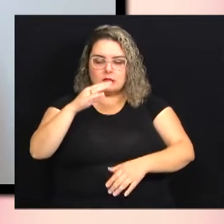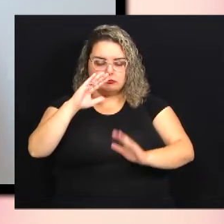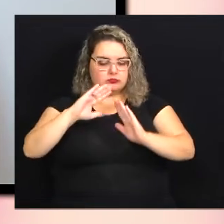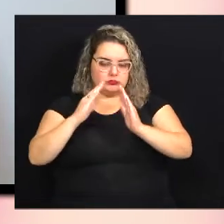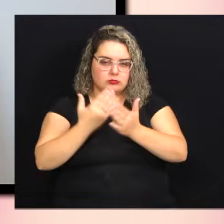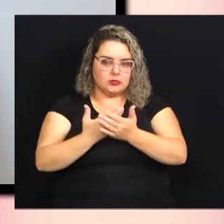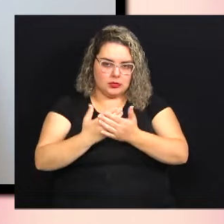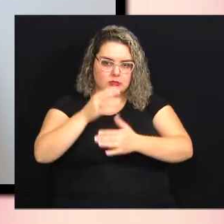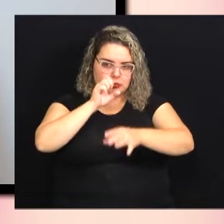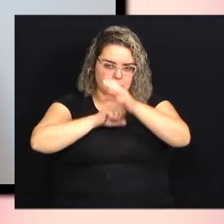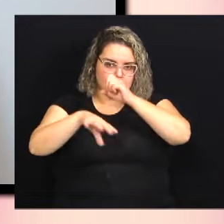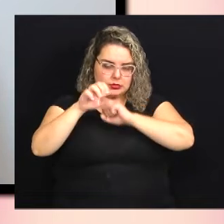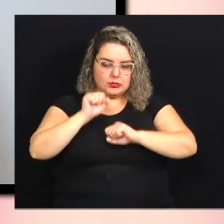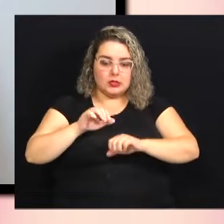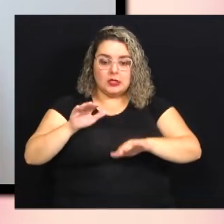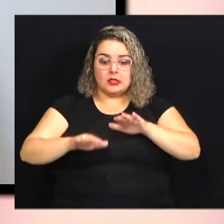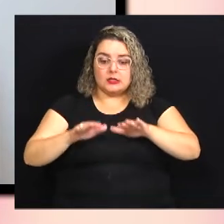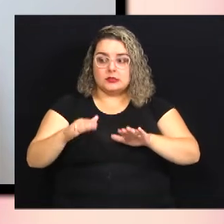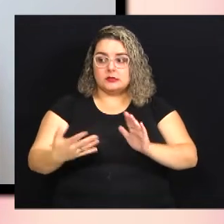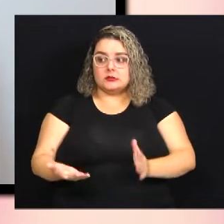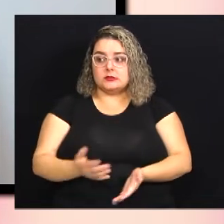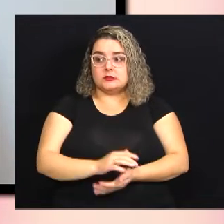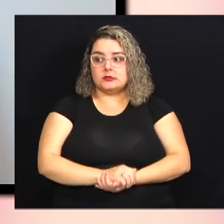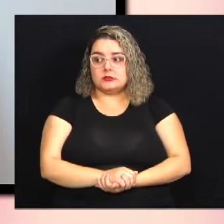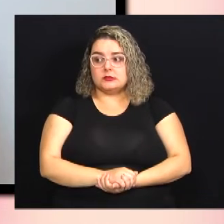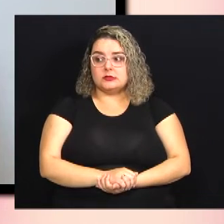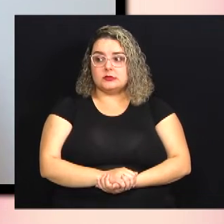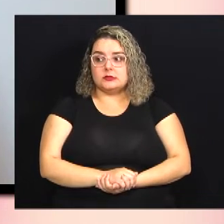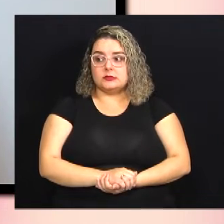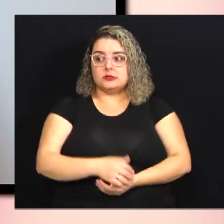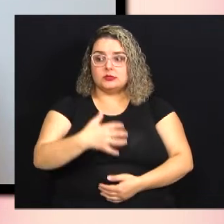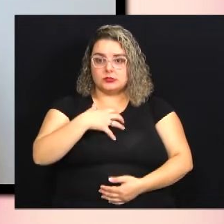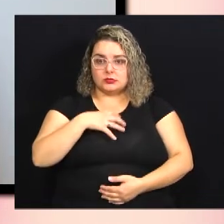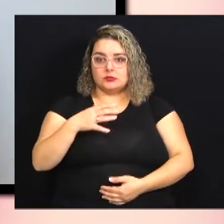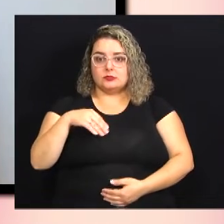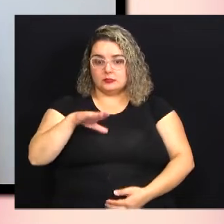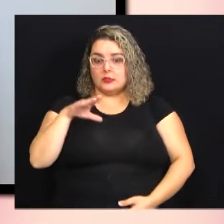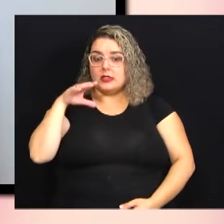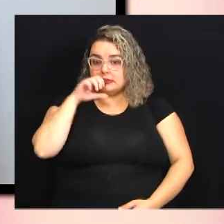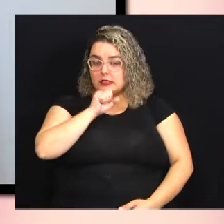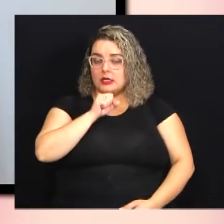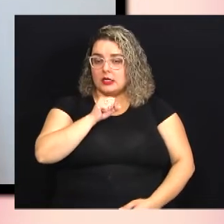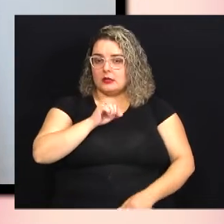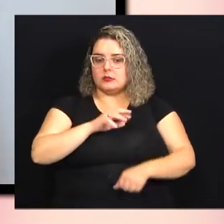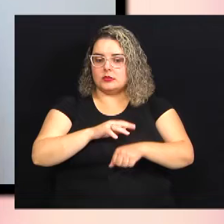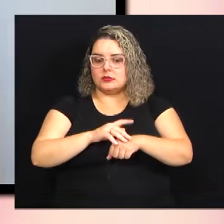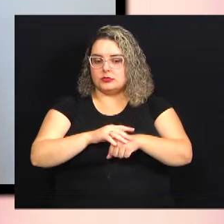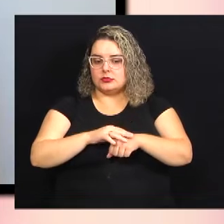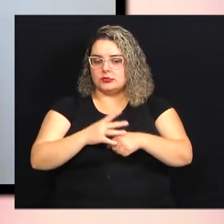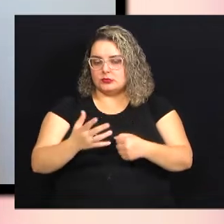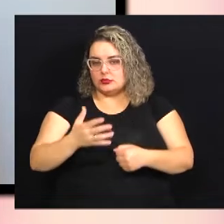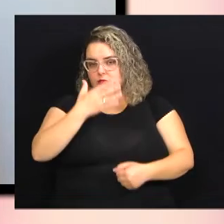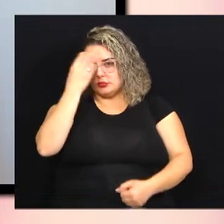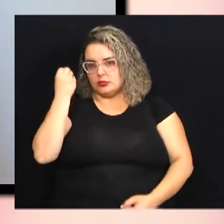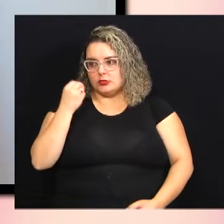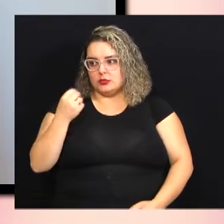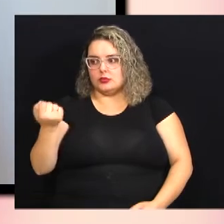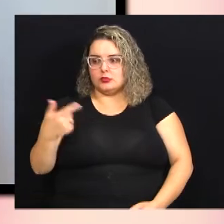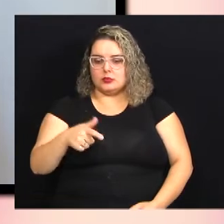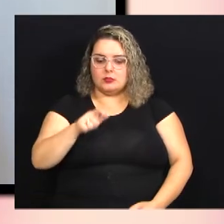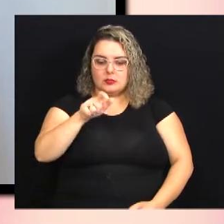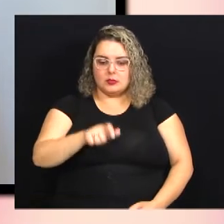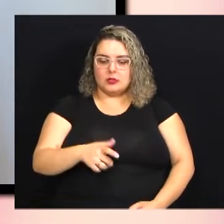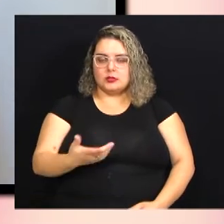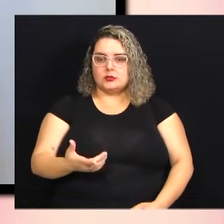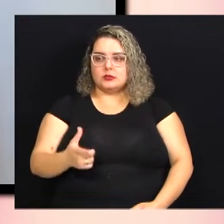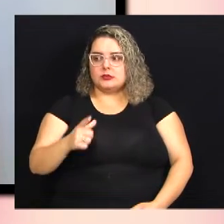né? Talvez ela manifeste de uma maneira mais rápida o Alzheimer do que uma pessoa que